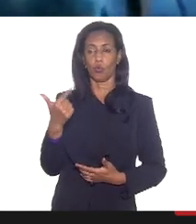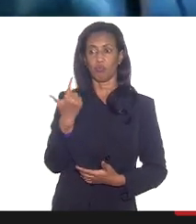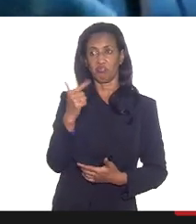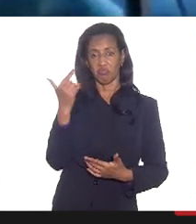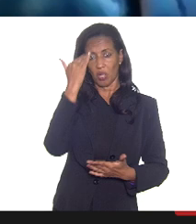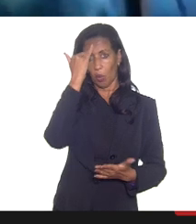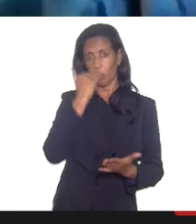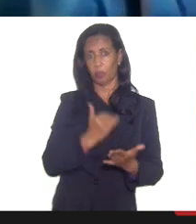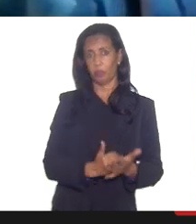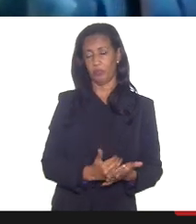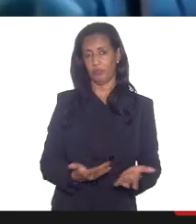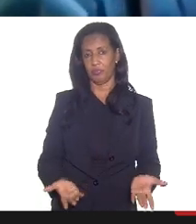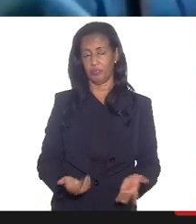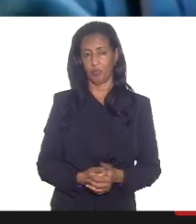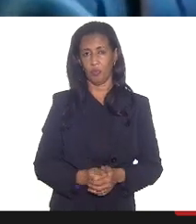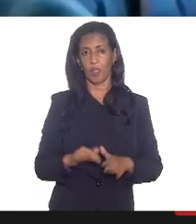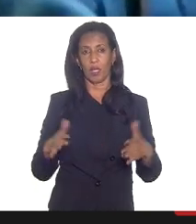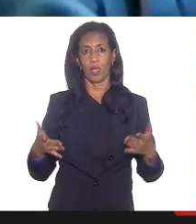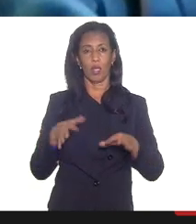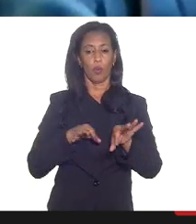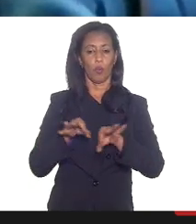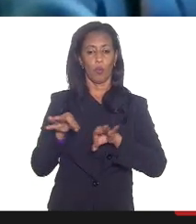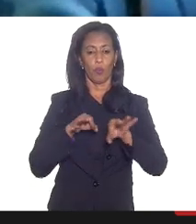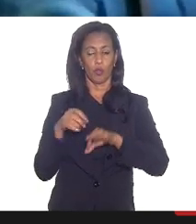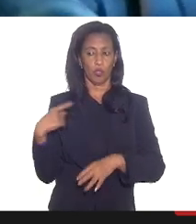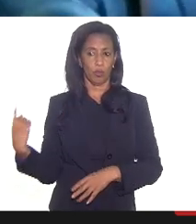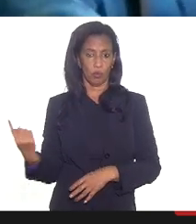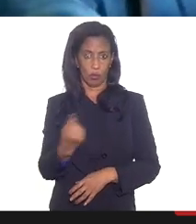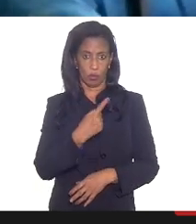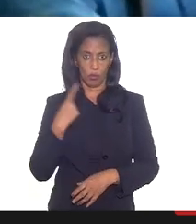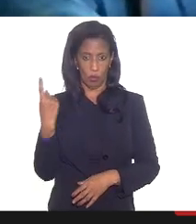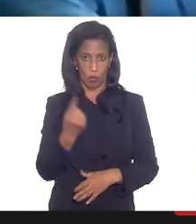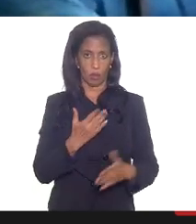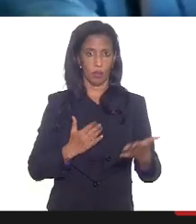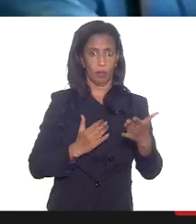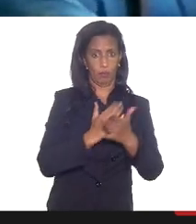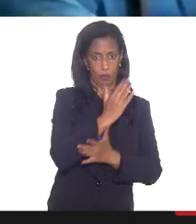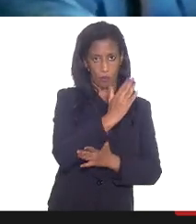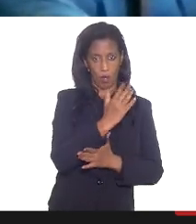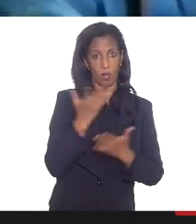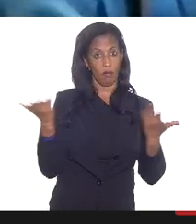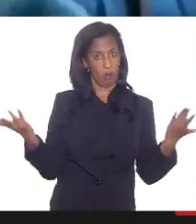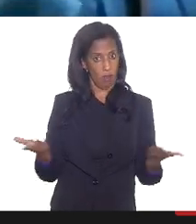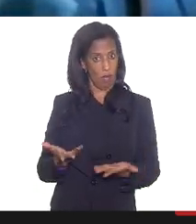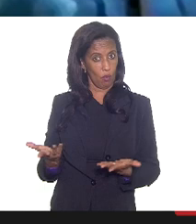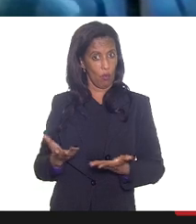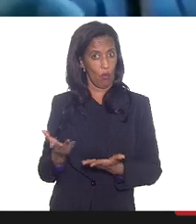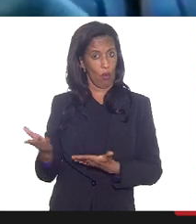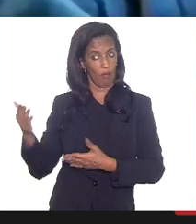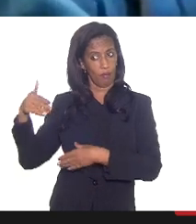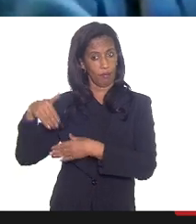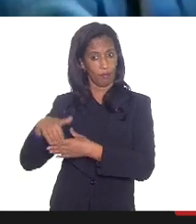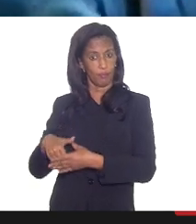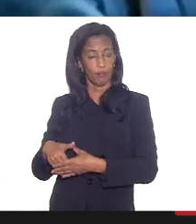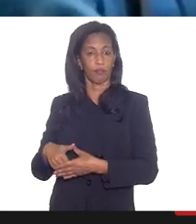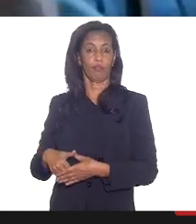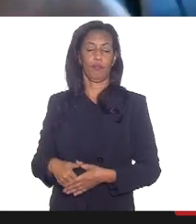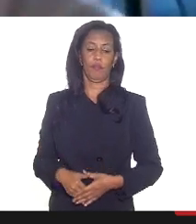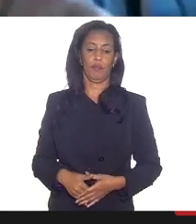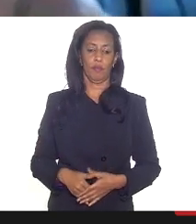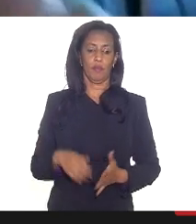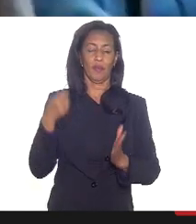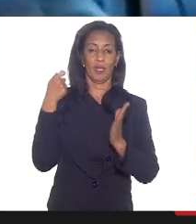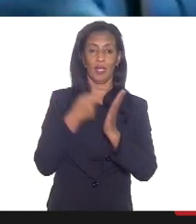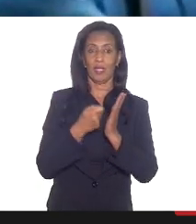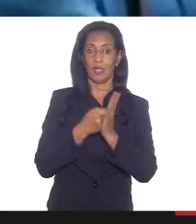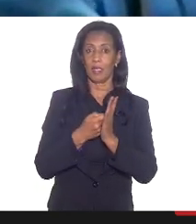cumpridas? Então, o projeto que nós aprovamos e que agora vai à sanção determina o seguinte,